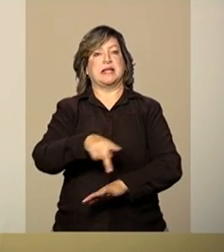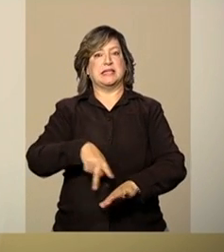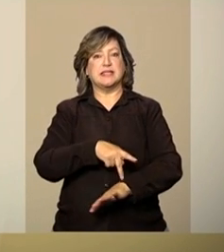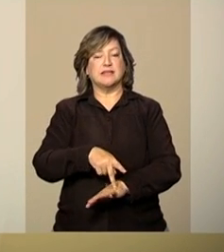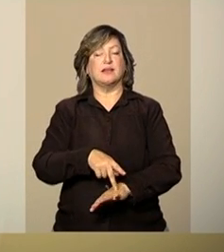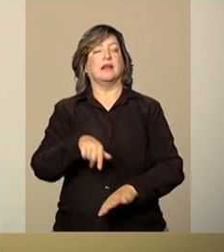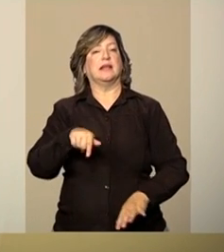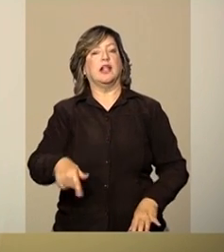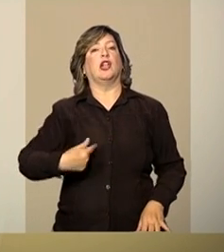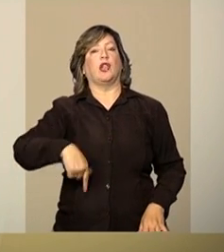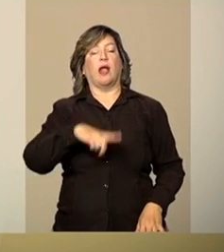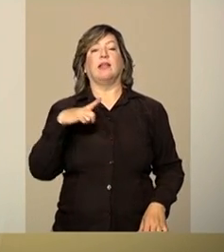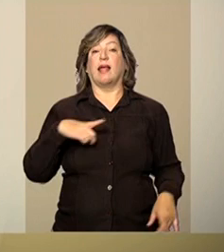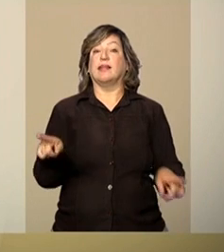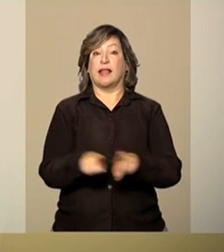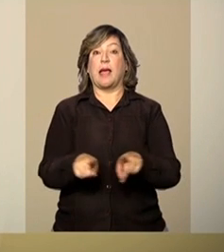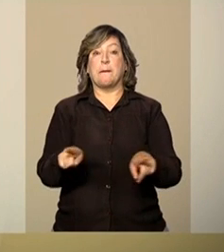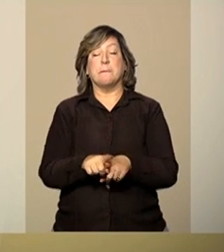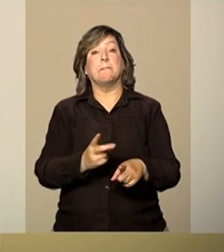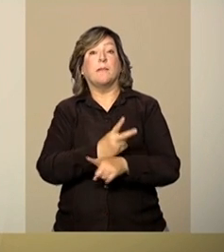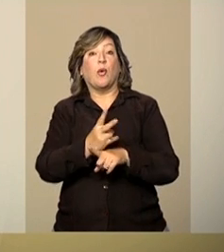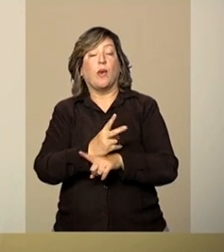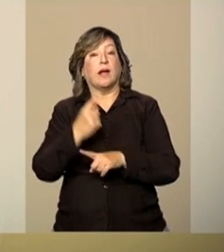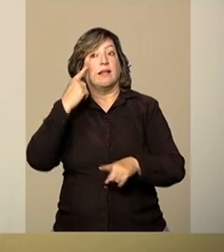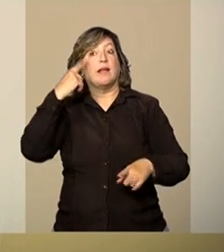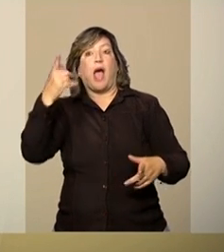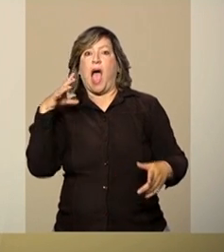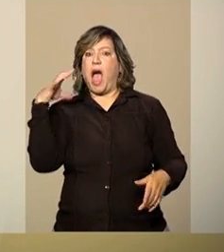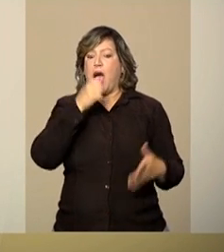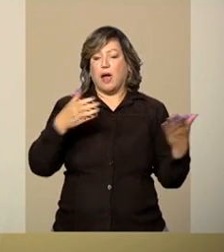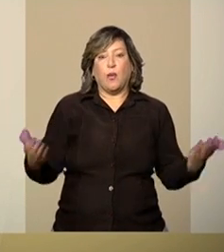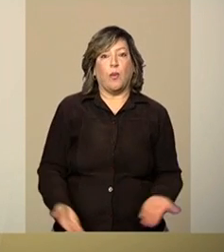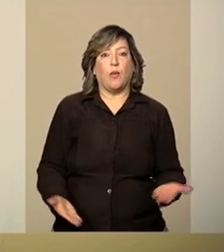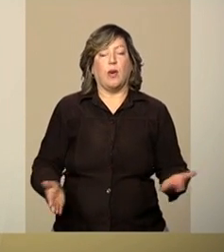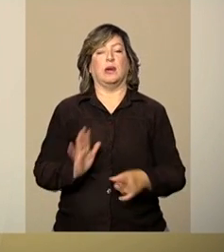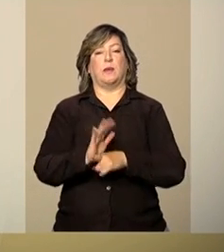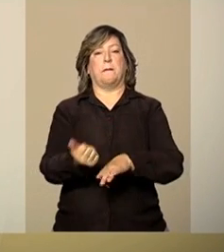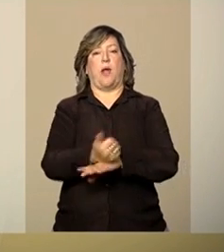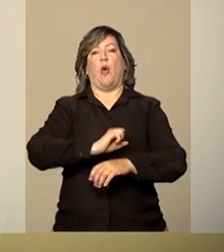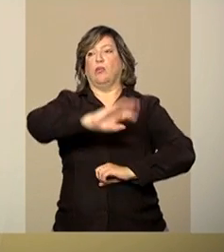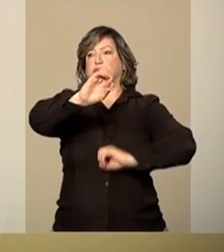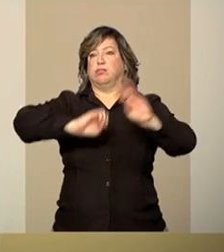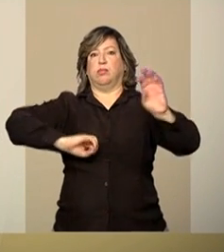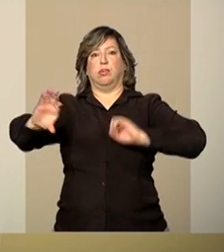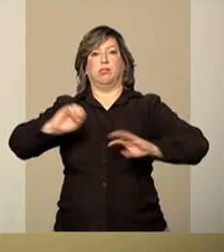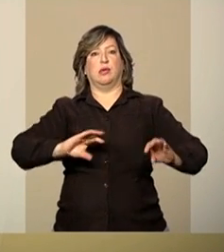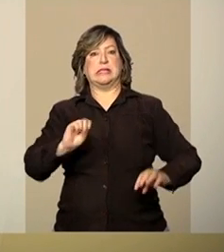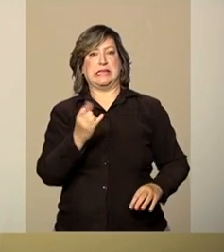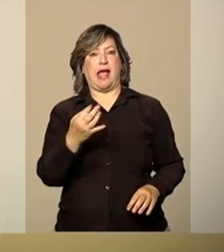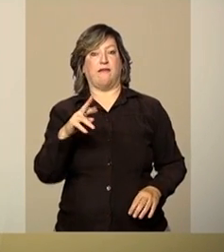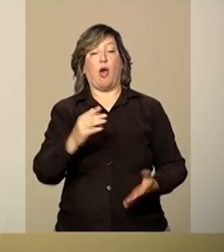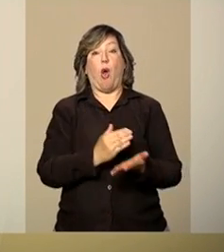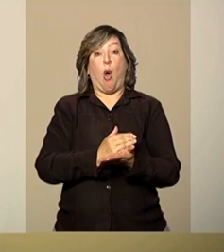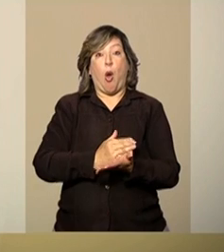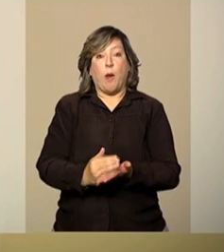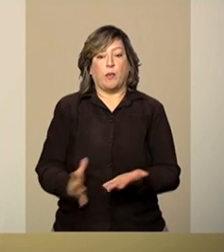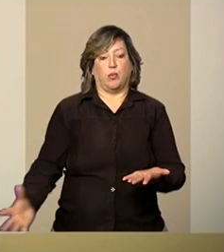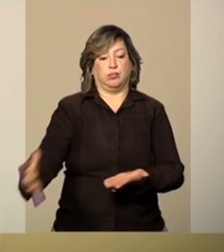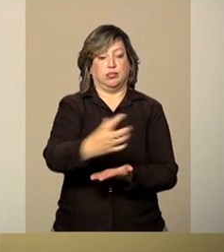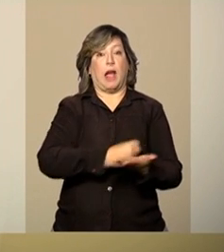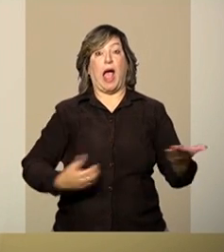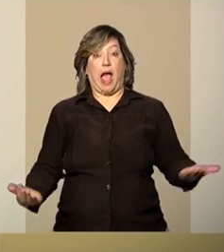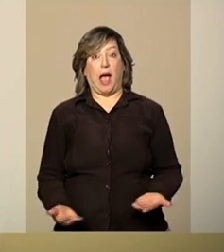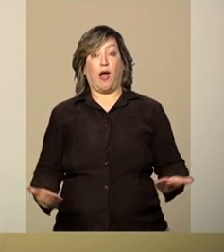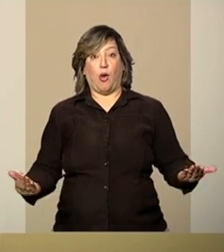Estamos também Luciano buscando soluções imediatas para melhorar o escoamento da safra que começa a ser colhida